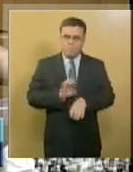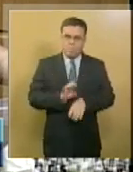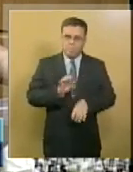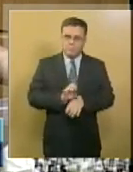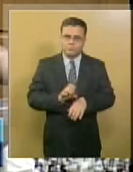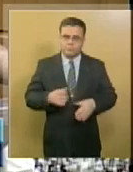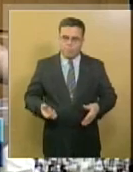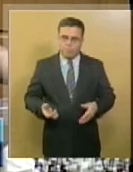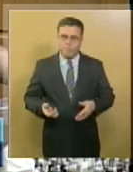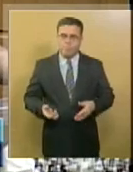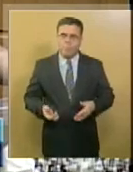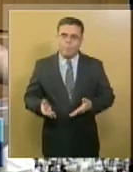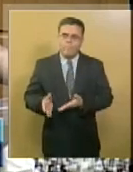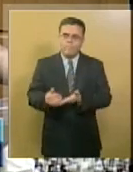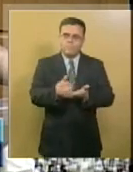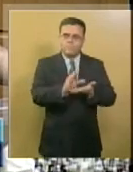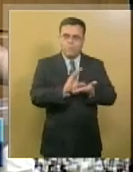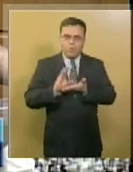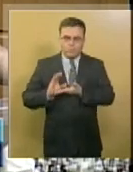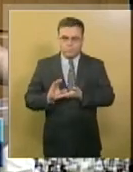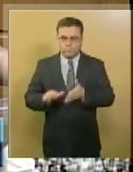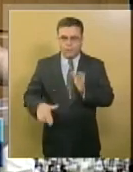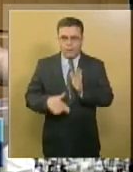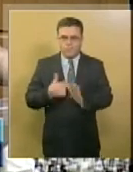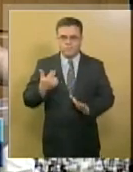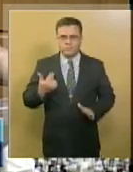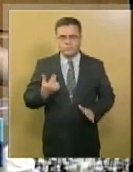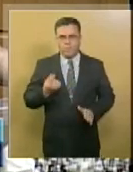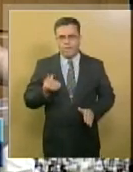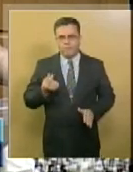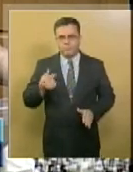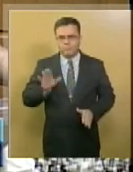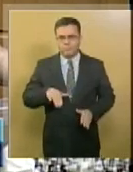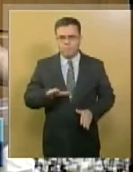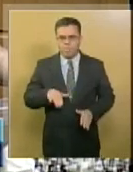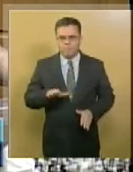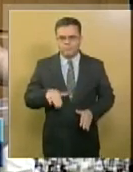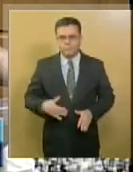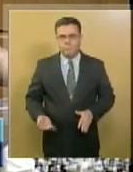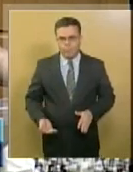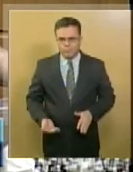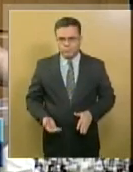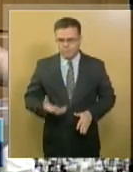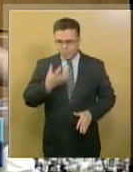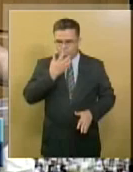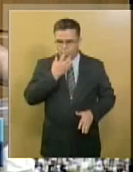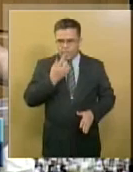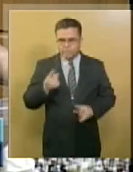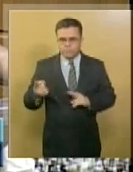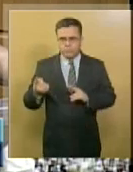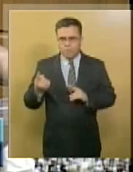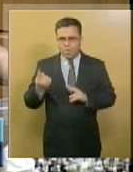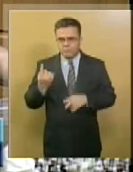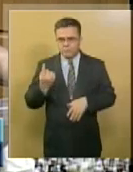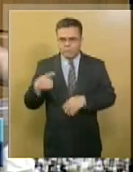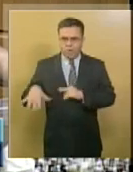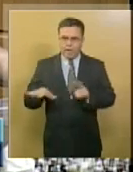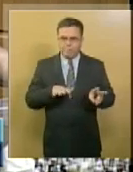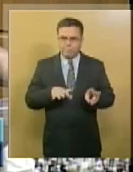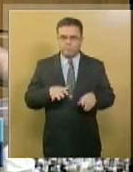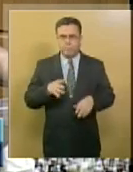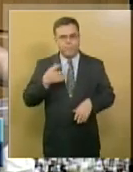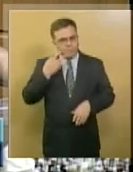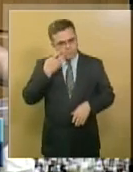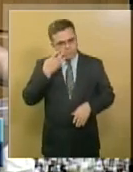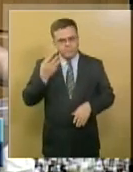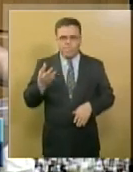toda uma máquina. Essa clínica vai estar castrando a preços de custo animais durante uma semana. Uma castração de uma gata ou de